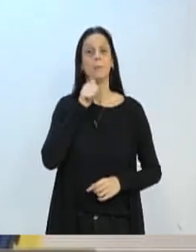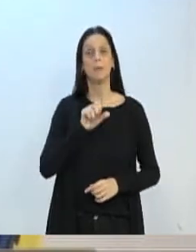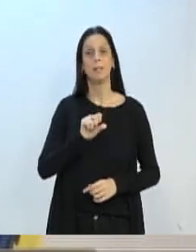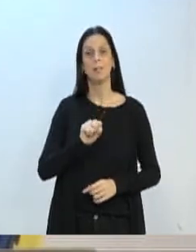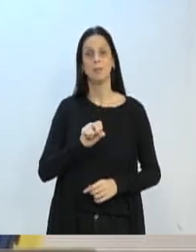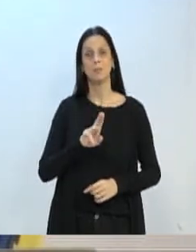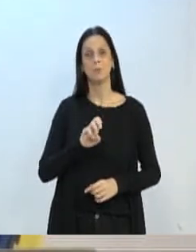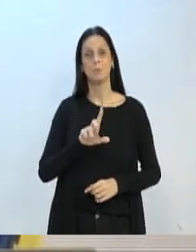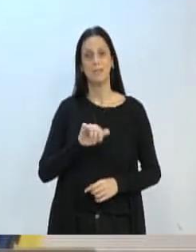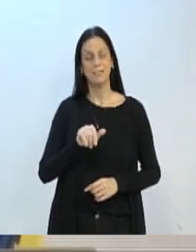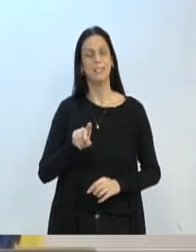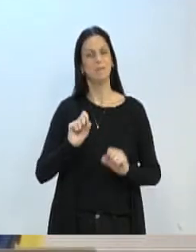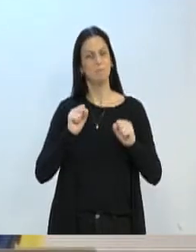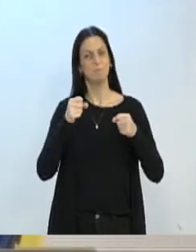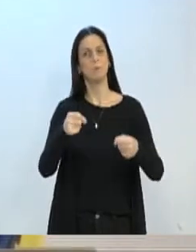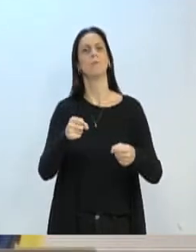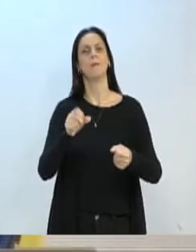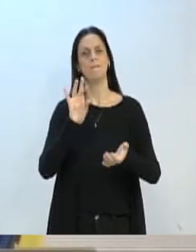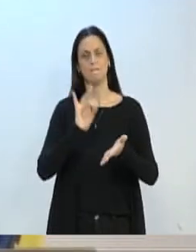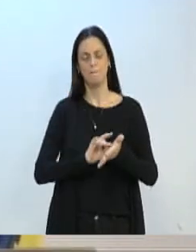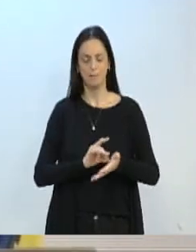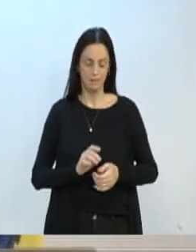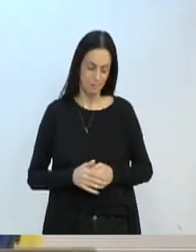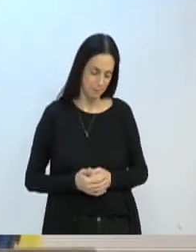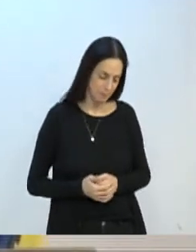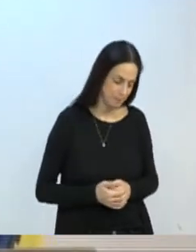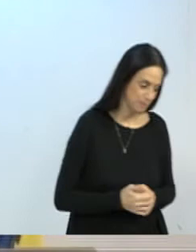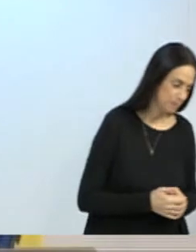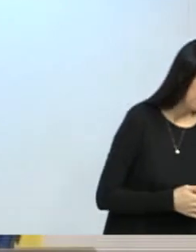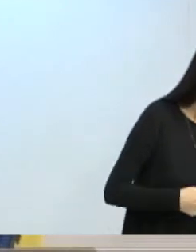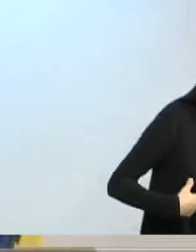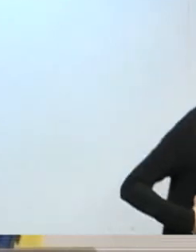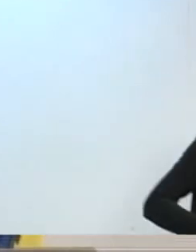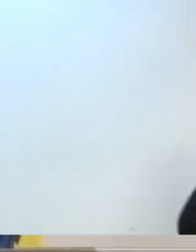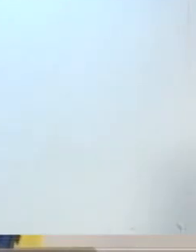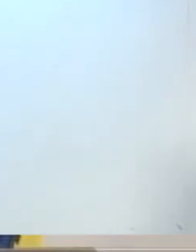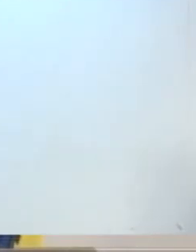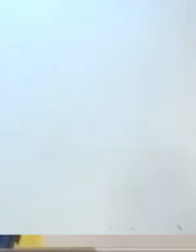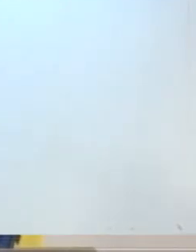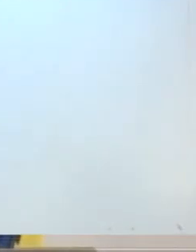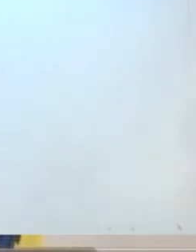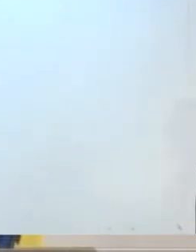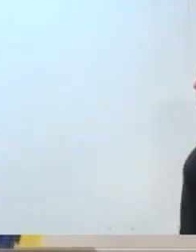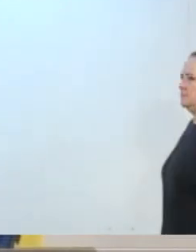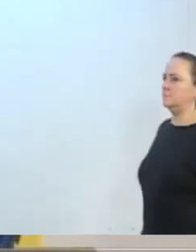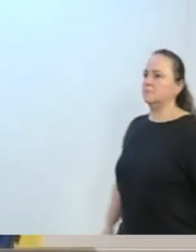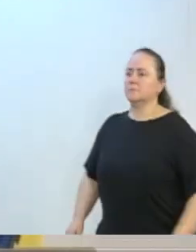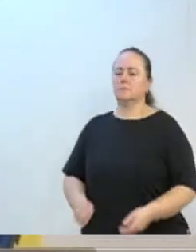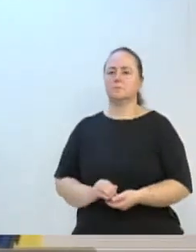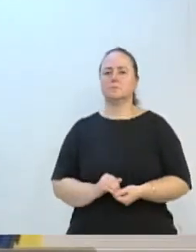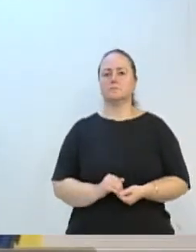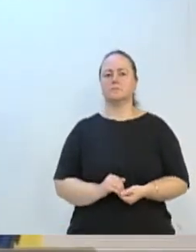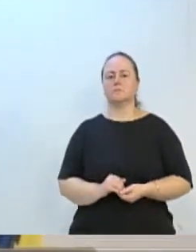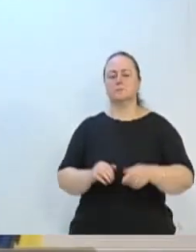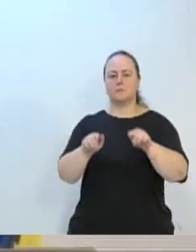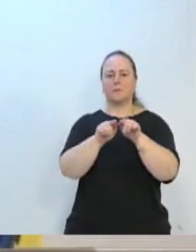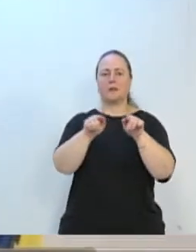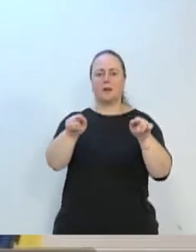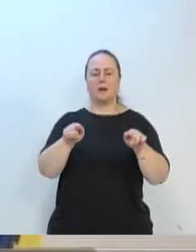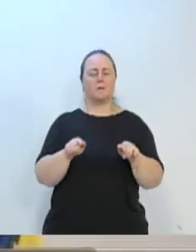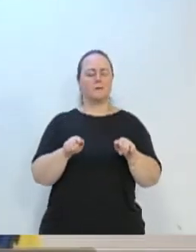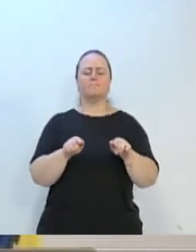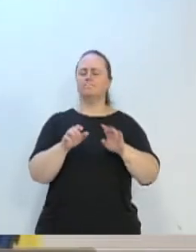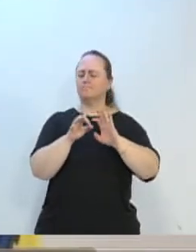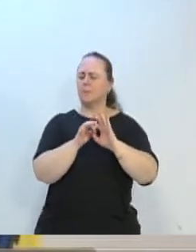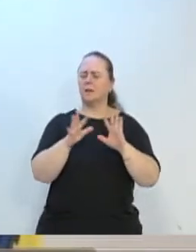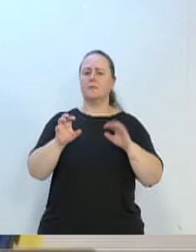guerreira Presidente referencia ela em nome de todas as voluntárias o meu gabinete está de portas abertas e a disposição para qualquer